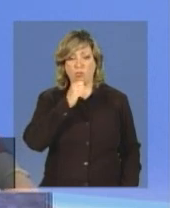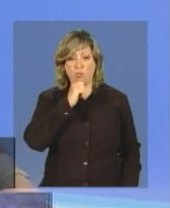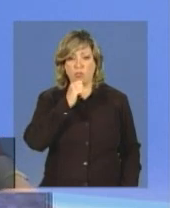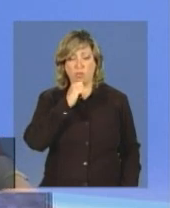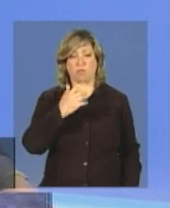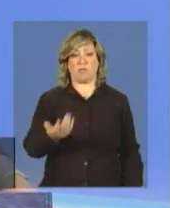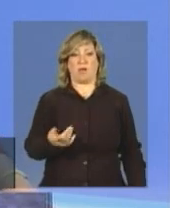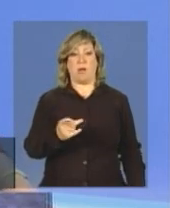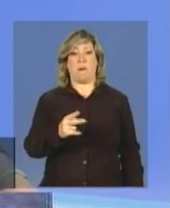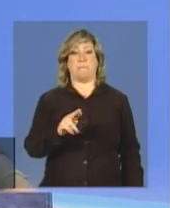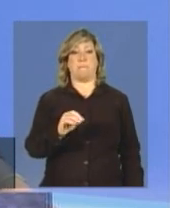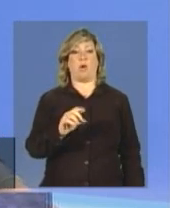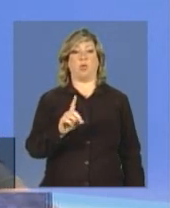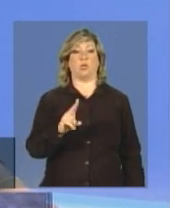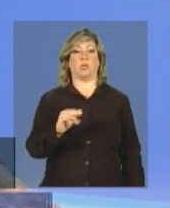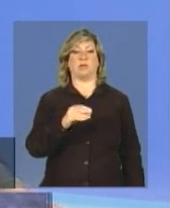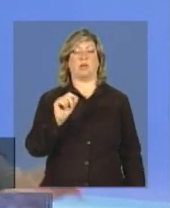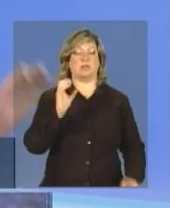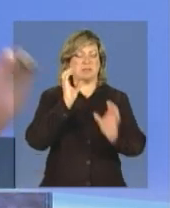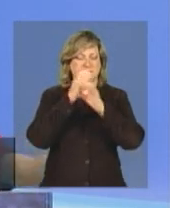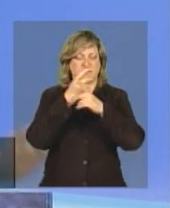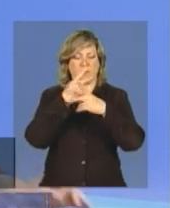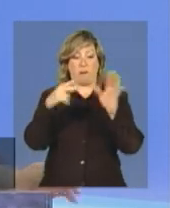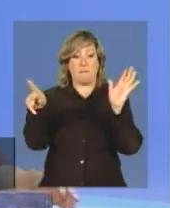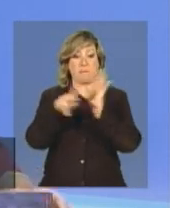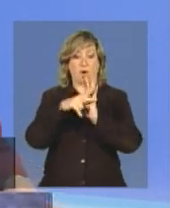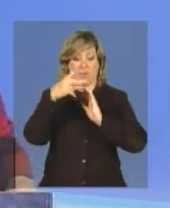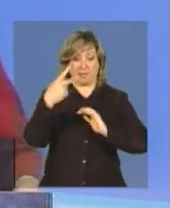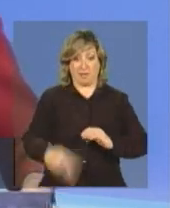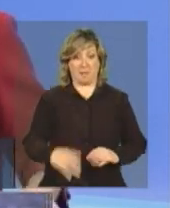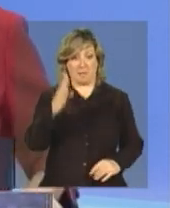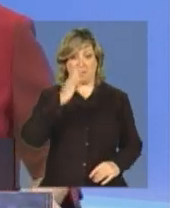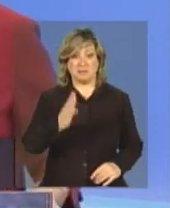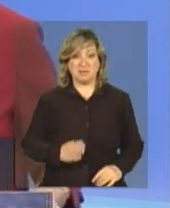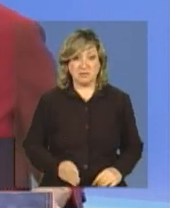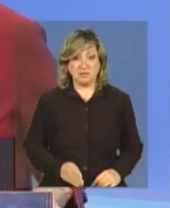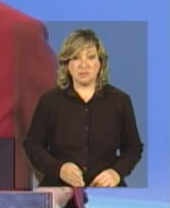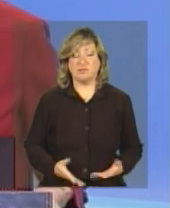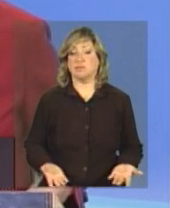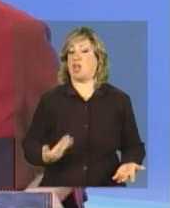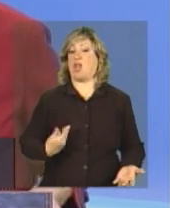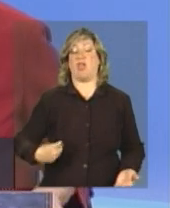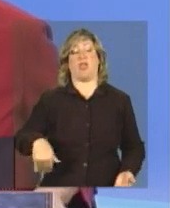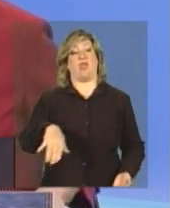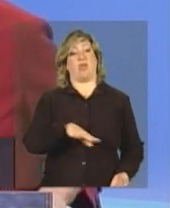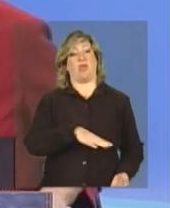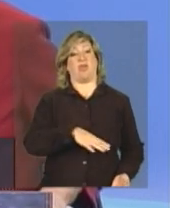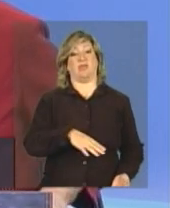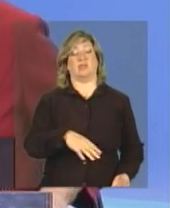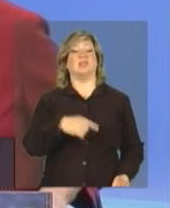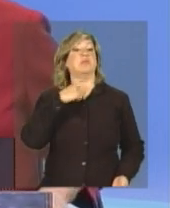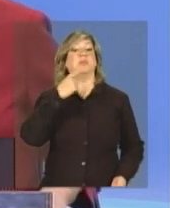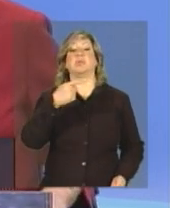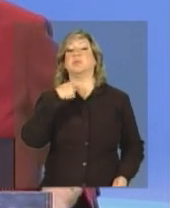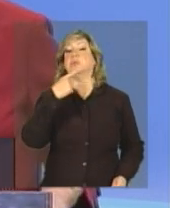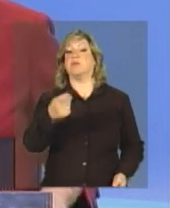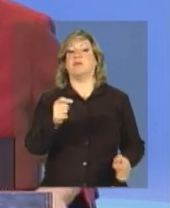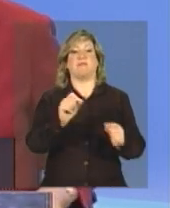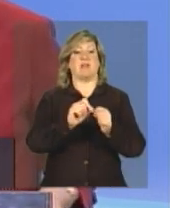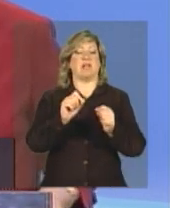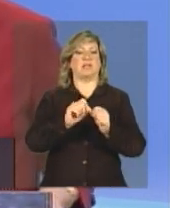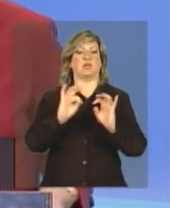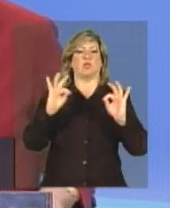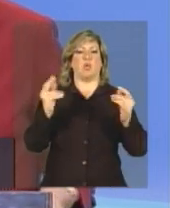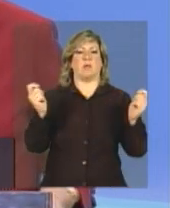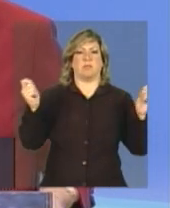a produção científica em nosso solo, nós não realizaremos todo